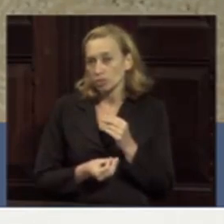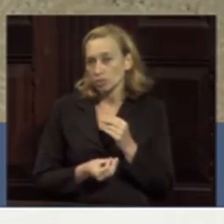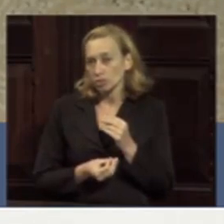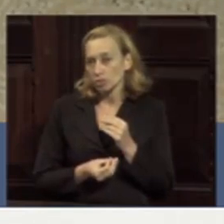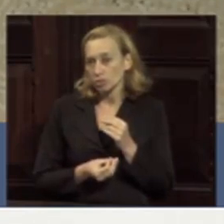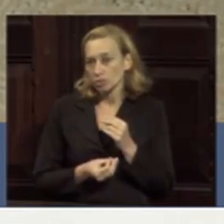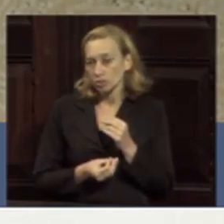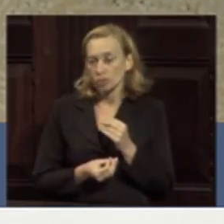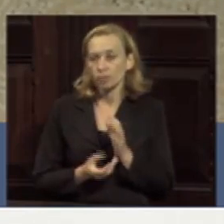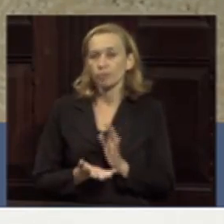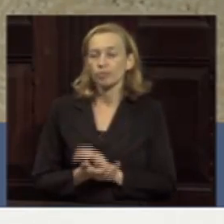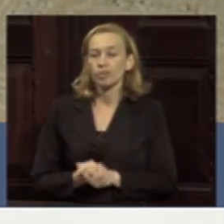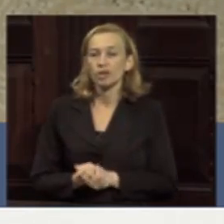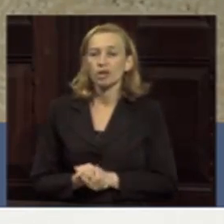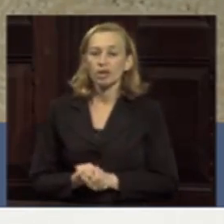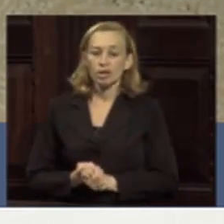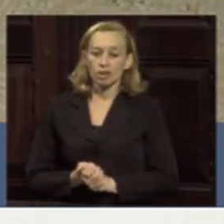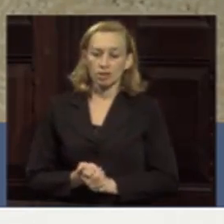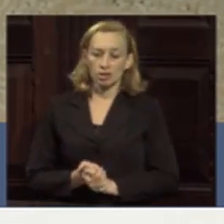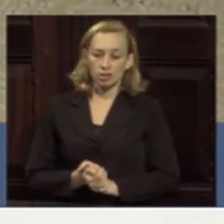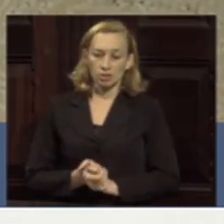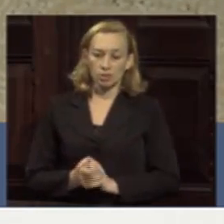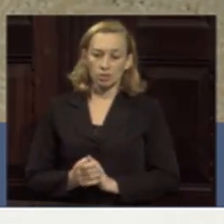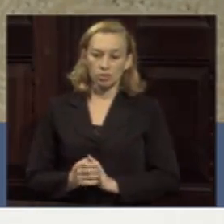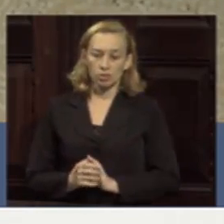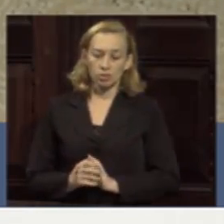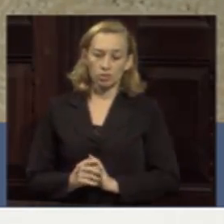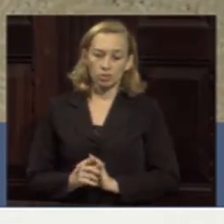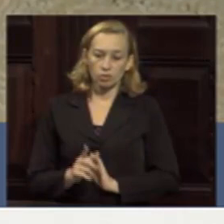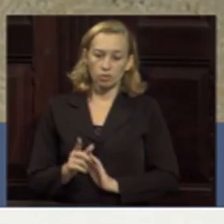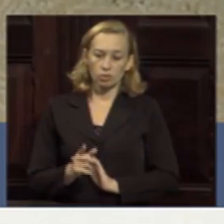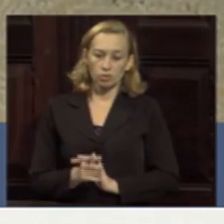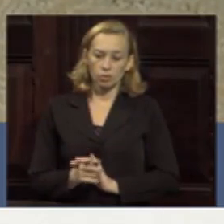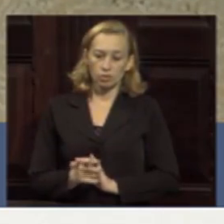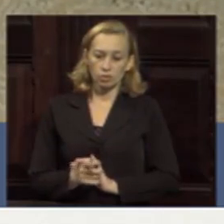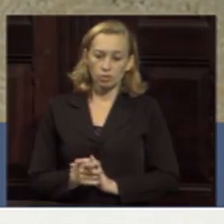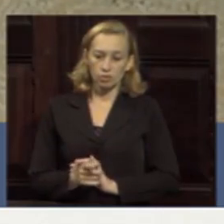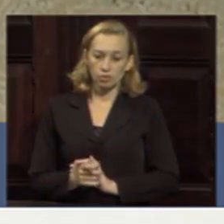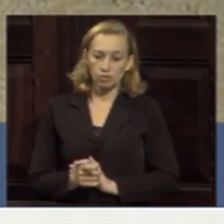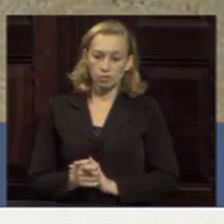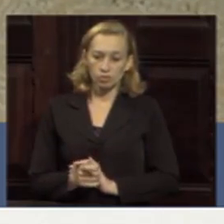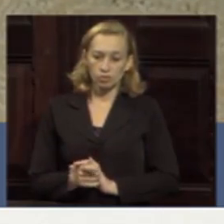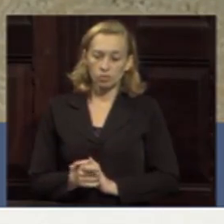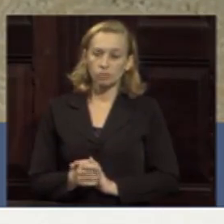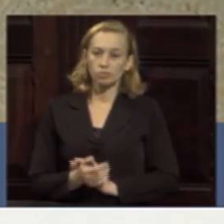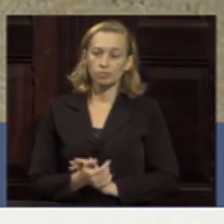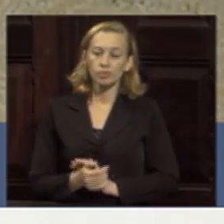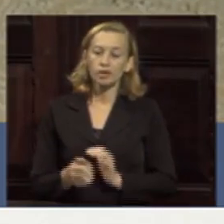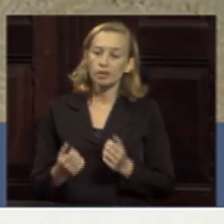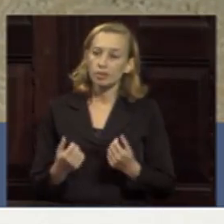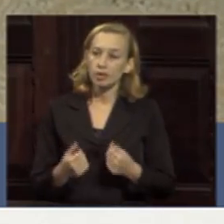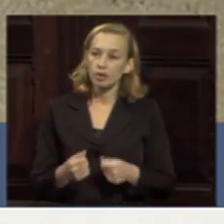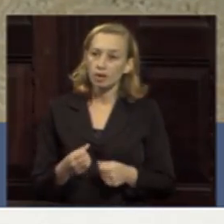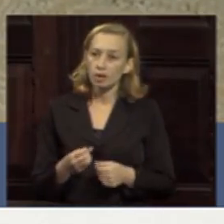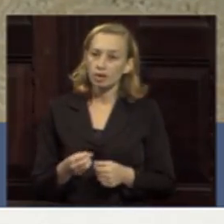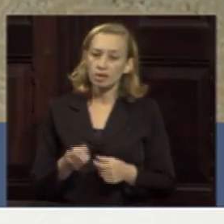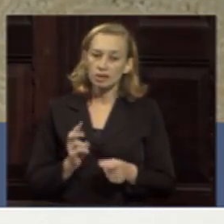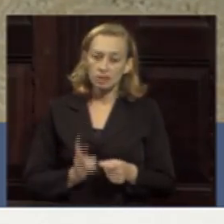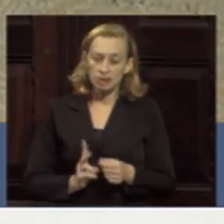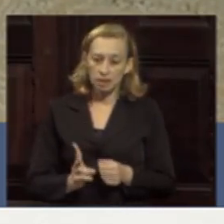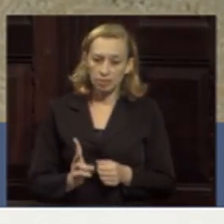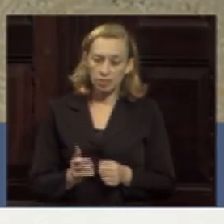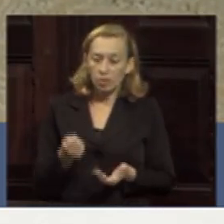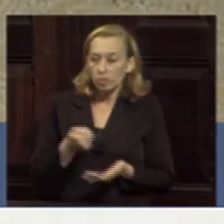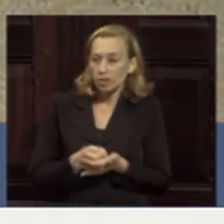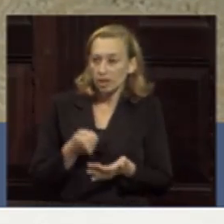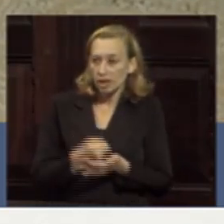vítima com os demais elementos colhidos, permite ao senhor perito fazer um laudo indireto. Então, para